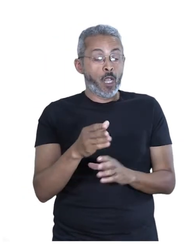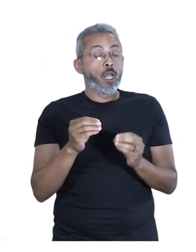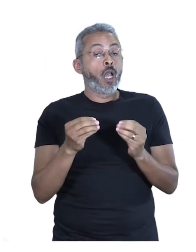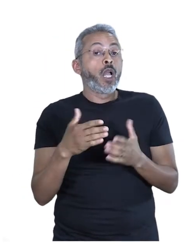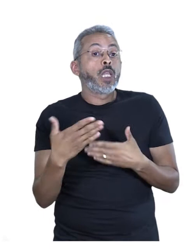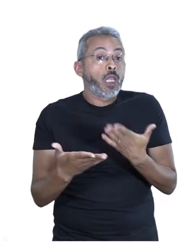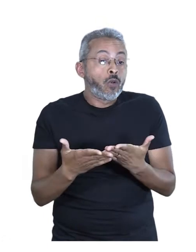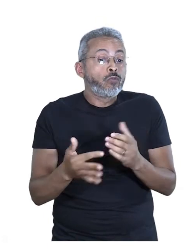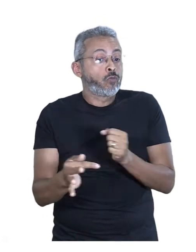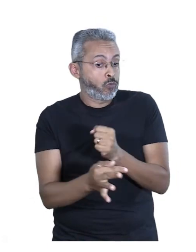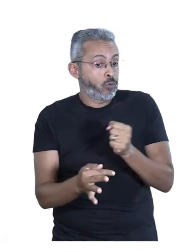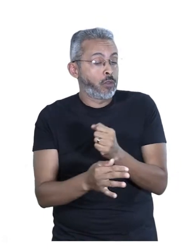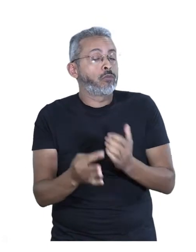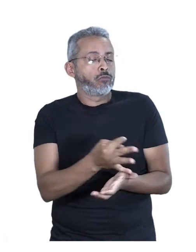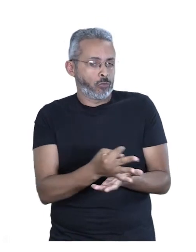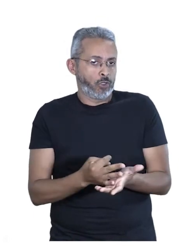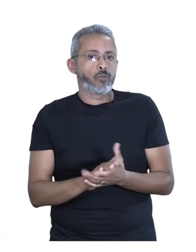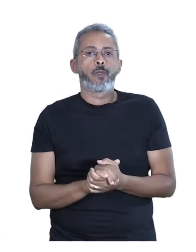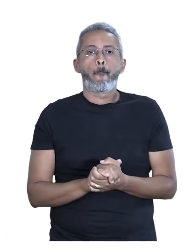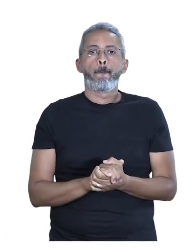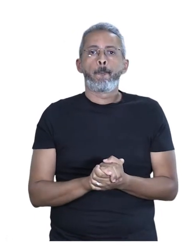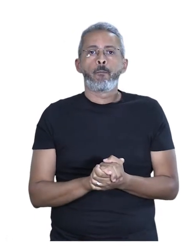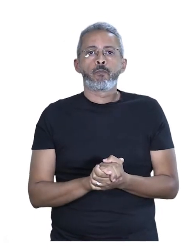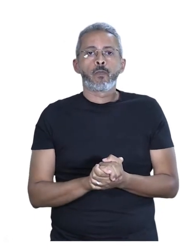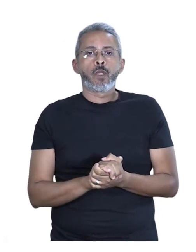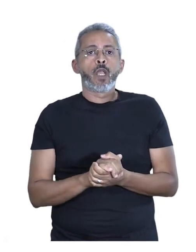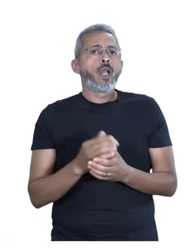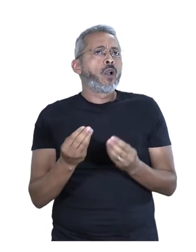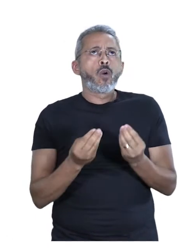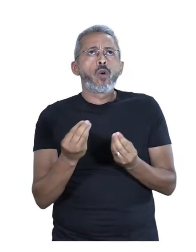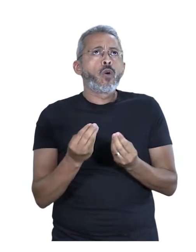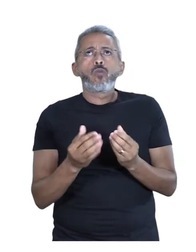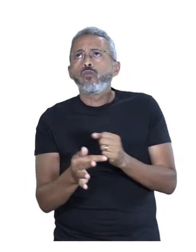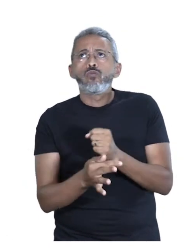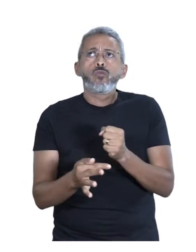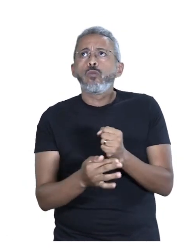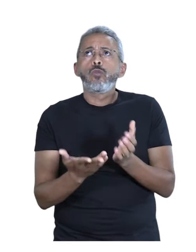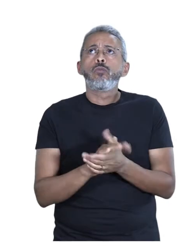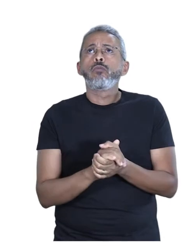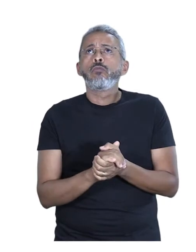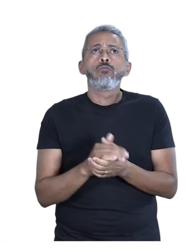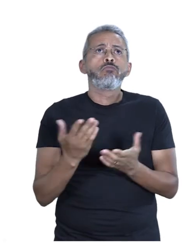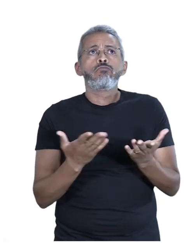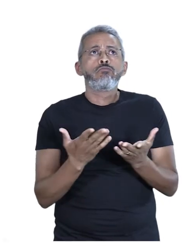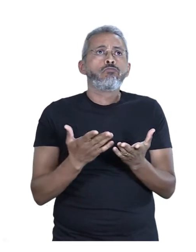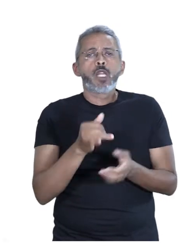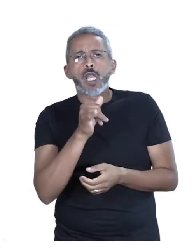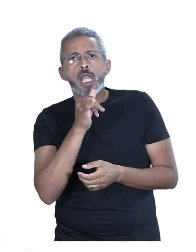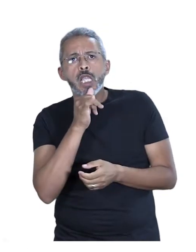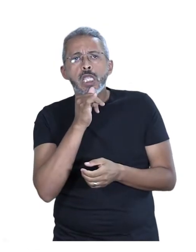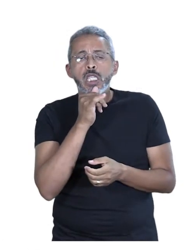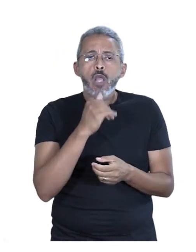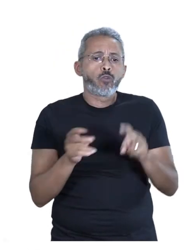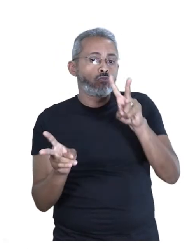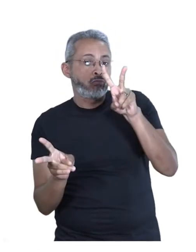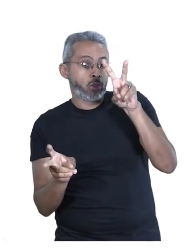seja, fundamentar seu ponto de vista. Mas fundamentar com o quê? São considerados